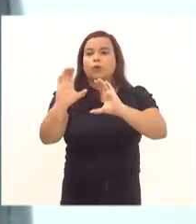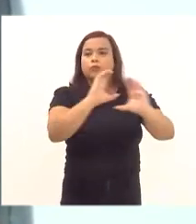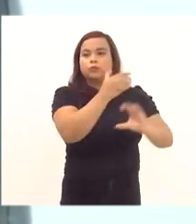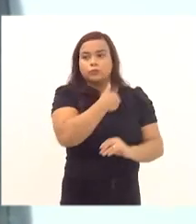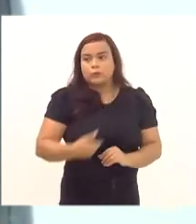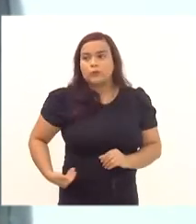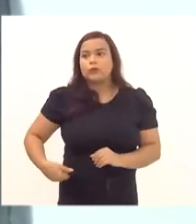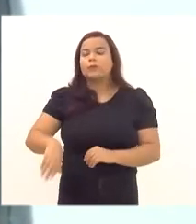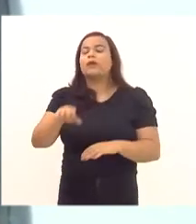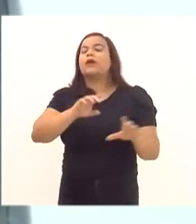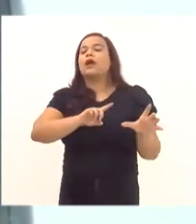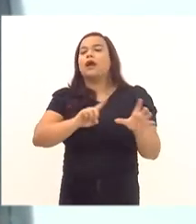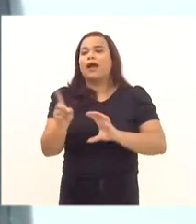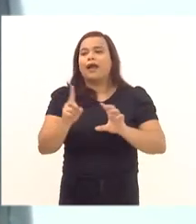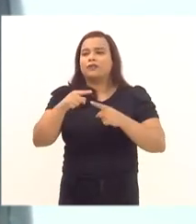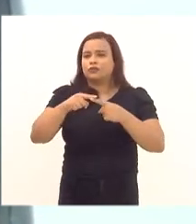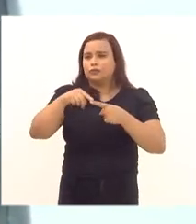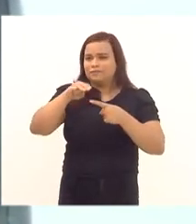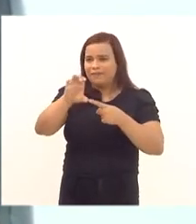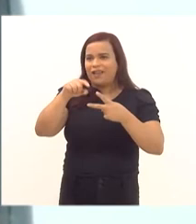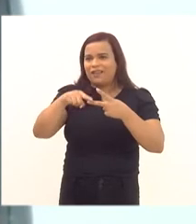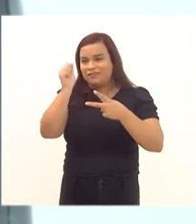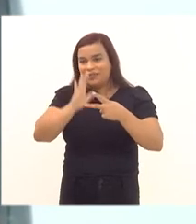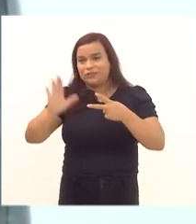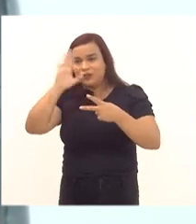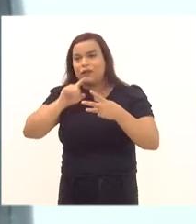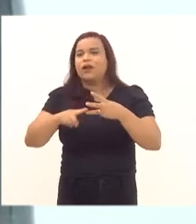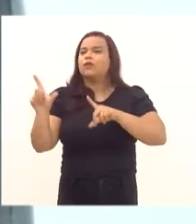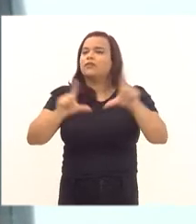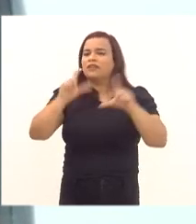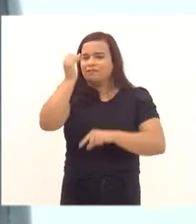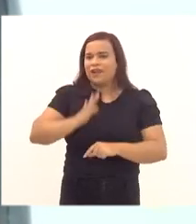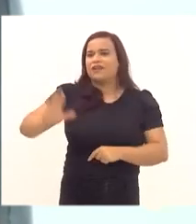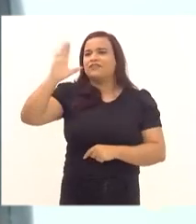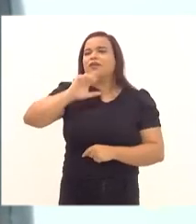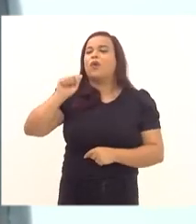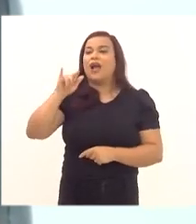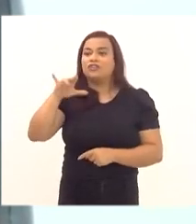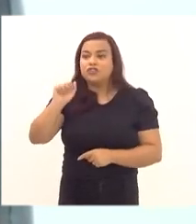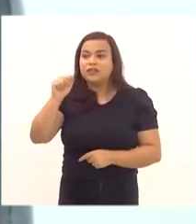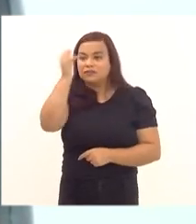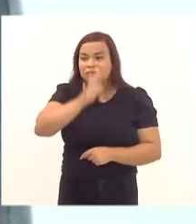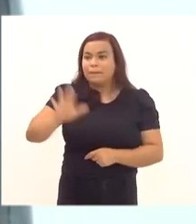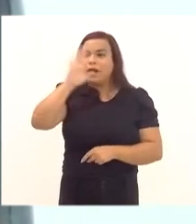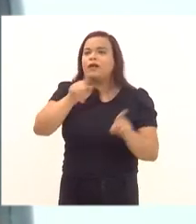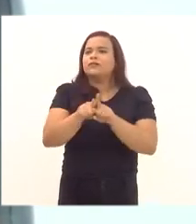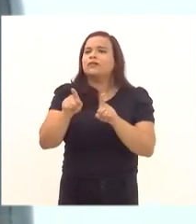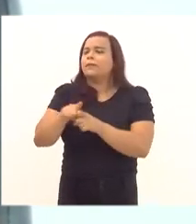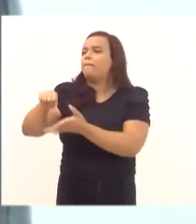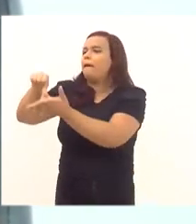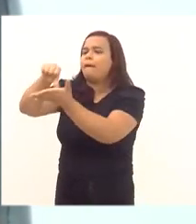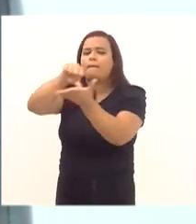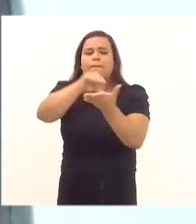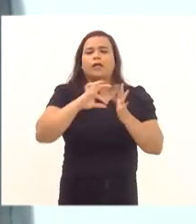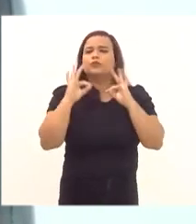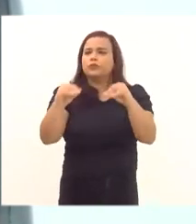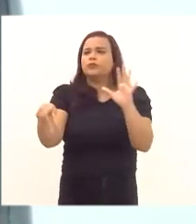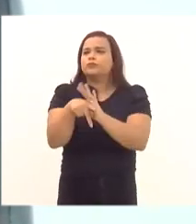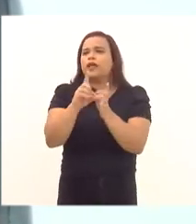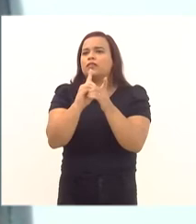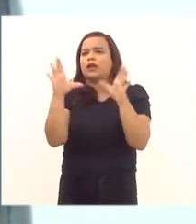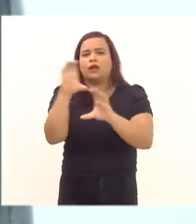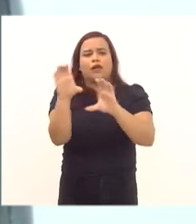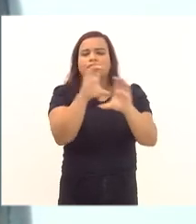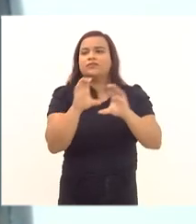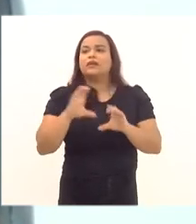pública rádio MEC a Nacional a TV Brasil Agência Brasil e todos os órgãos Democráticos de comunicação